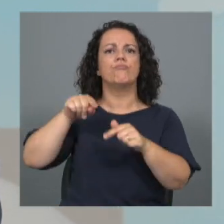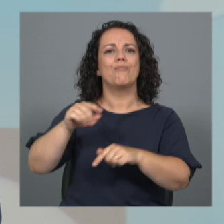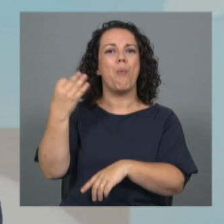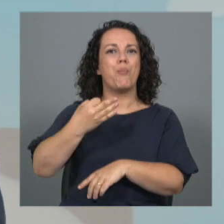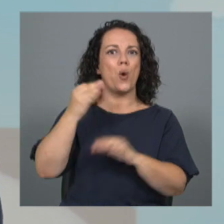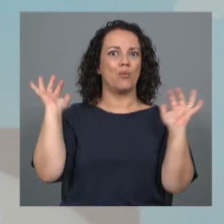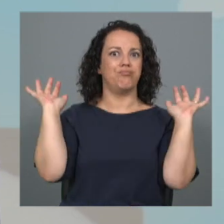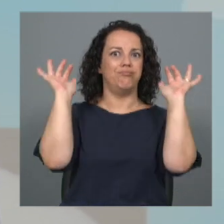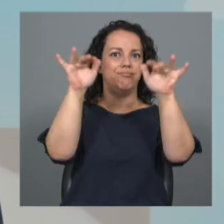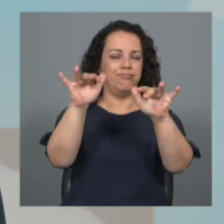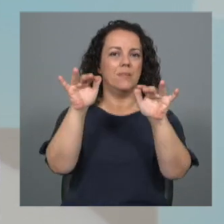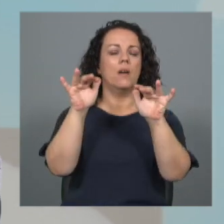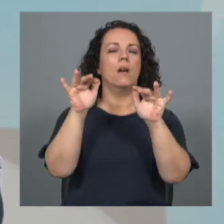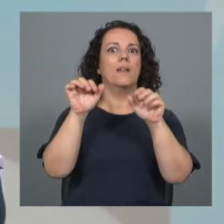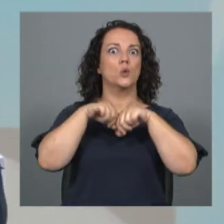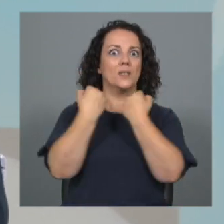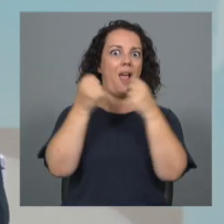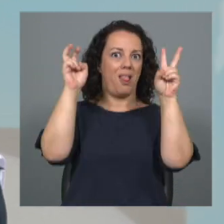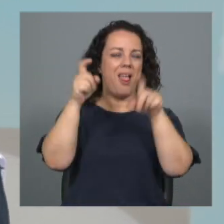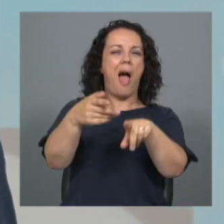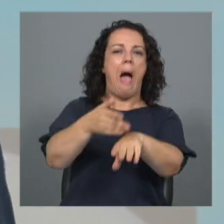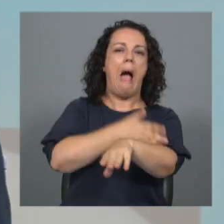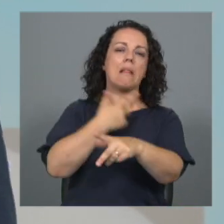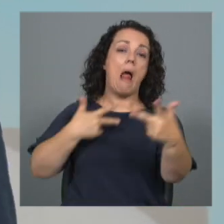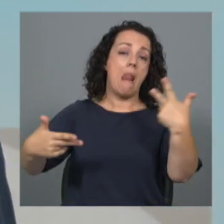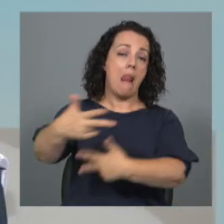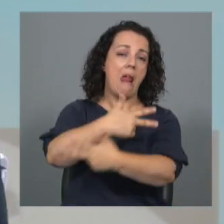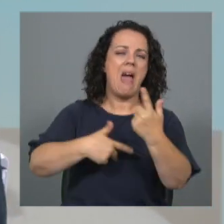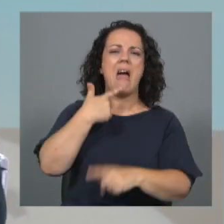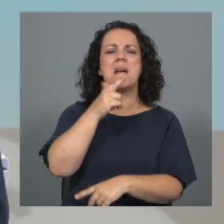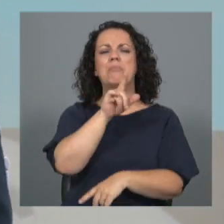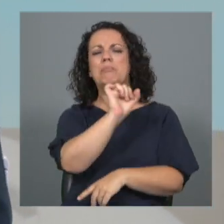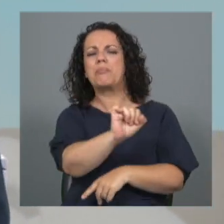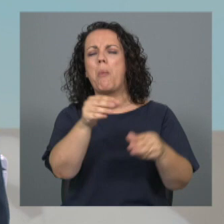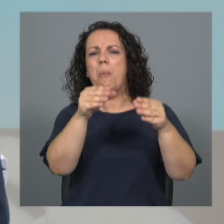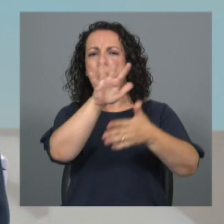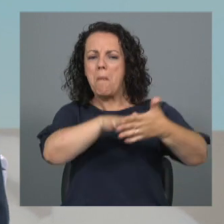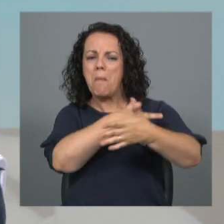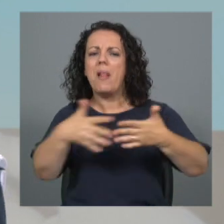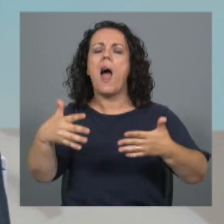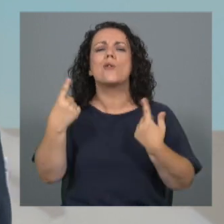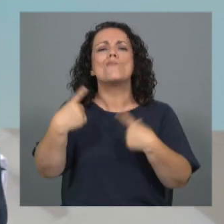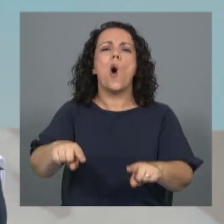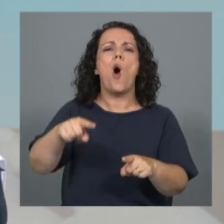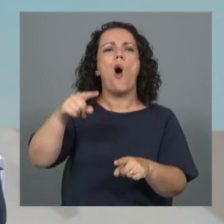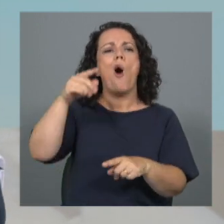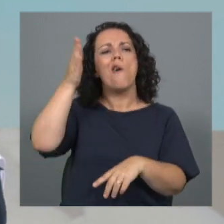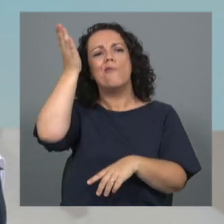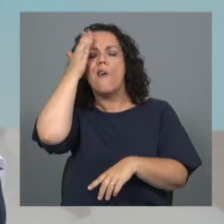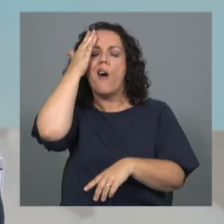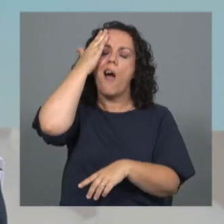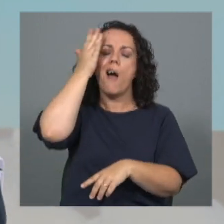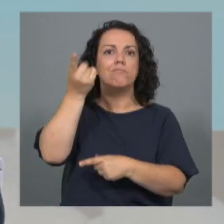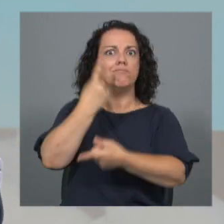Porto, e, portanto, aquelas más línguas que diziam que aquilo era um plano que era só de boas intenções, o que a presidência portuguesa